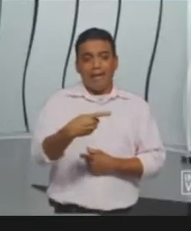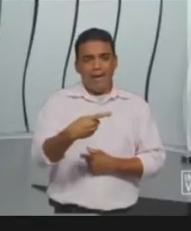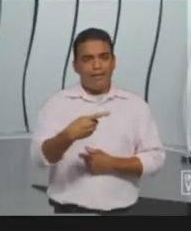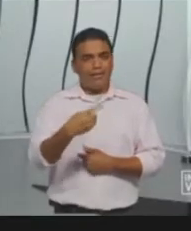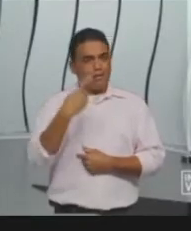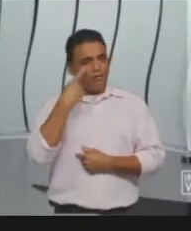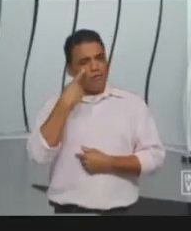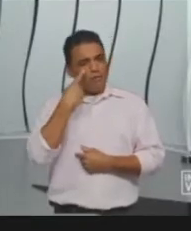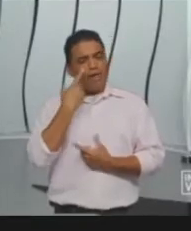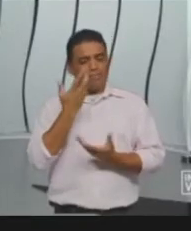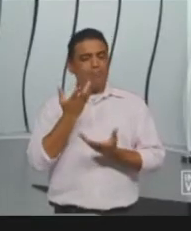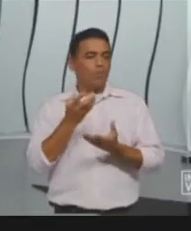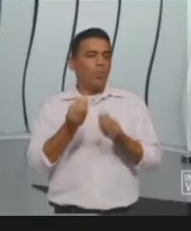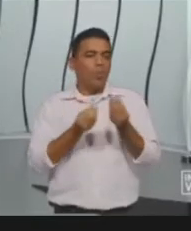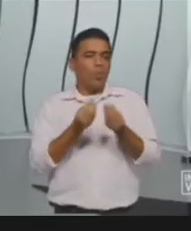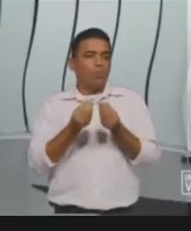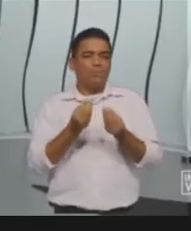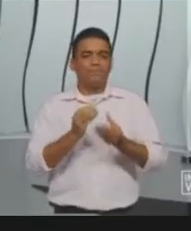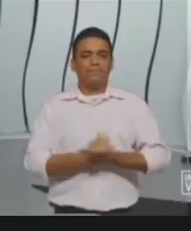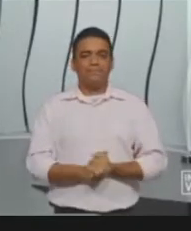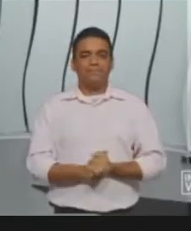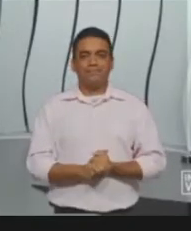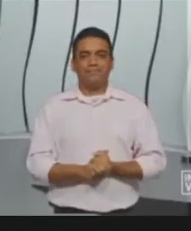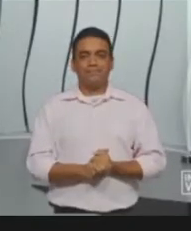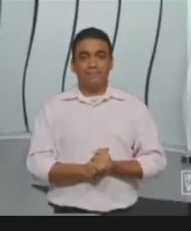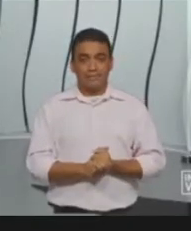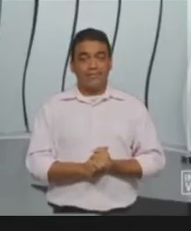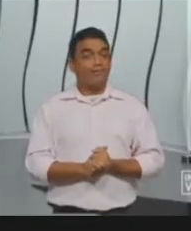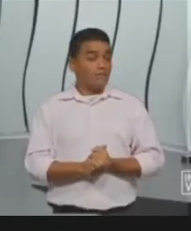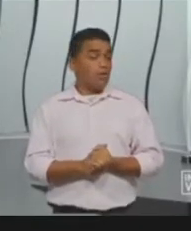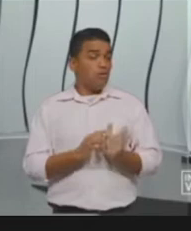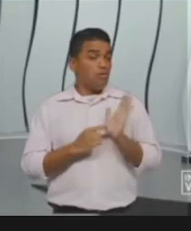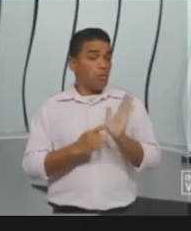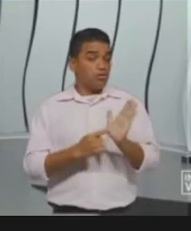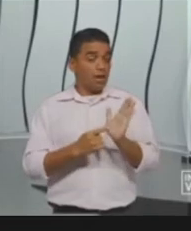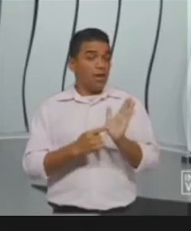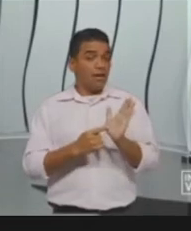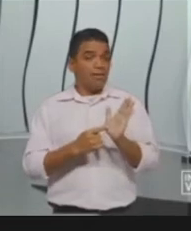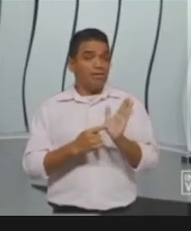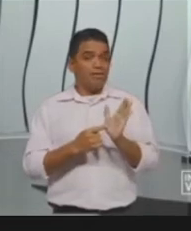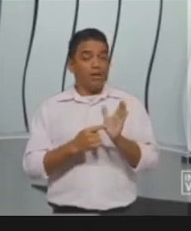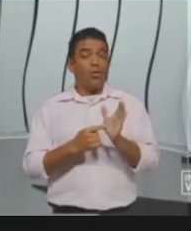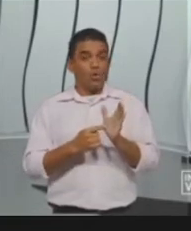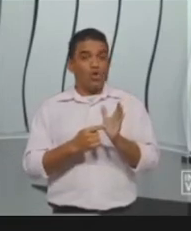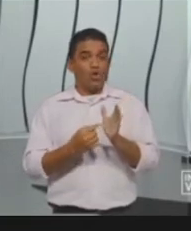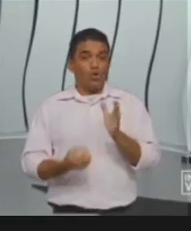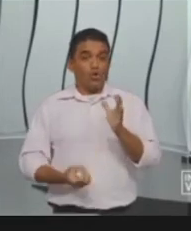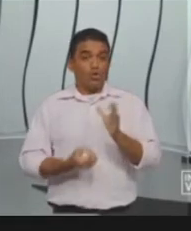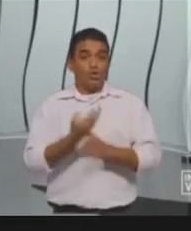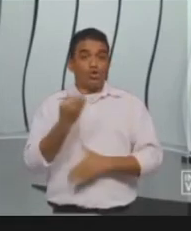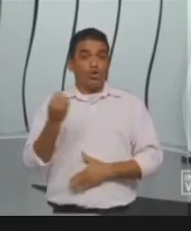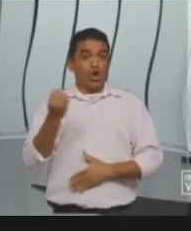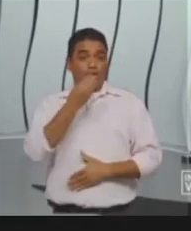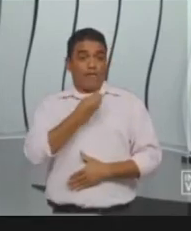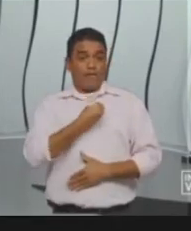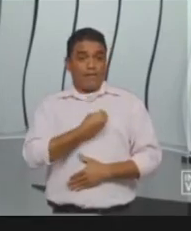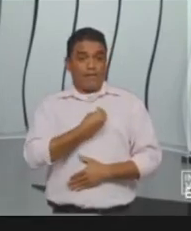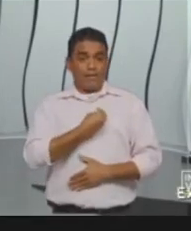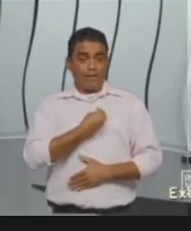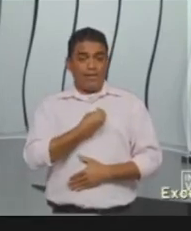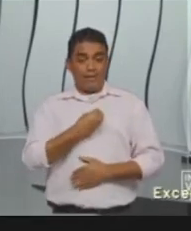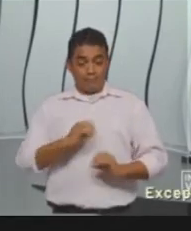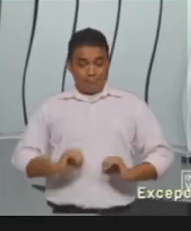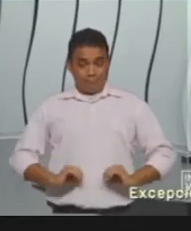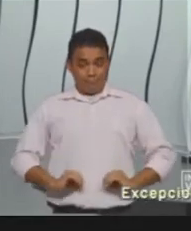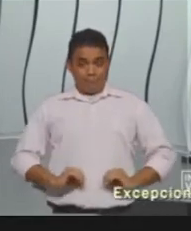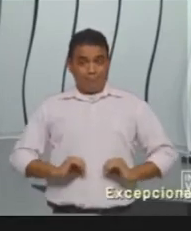Conjugação bacteriana. Vou dar destaque aqui para a conjugação, porque a reprodução sexuada, quando nós temos a mistura do gameta feminino